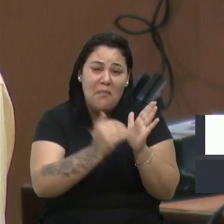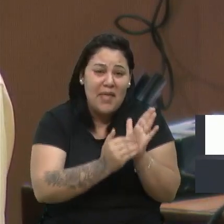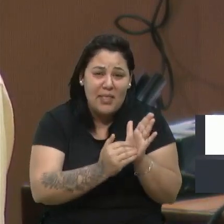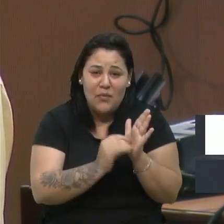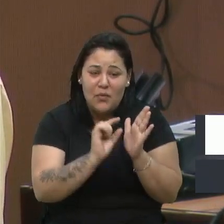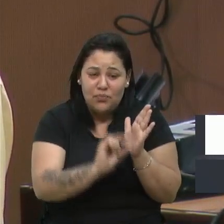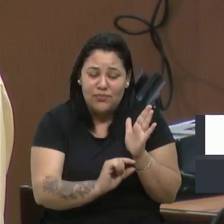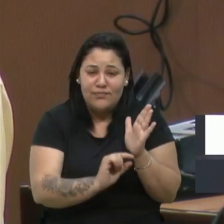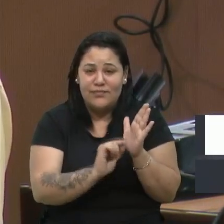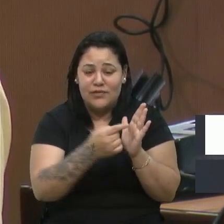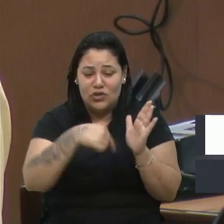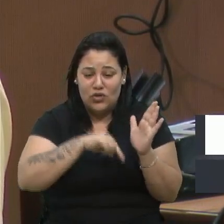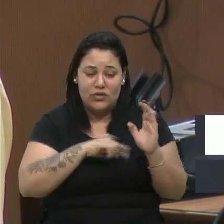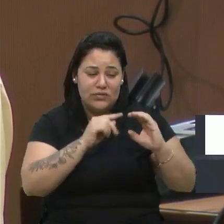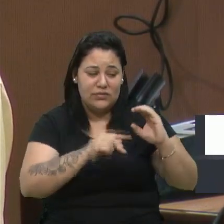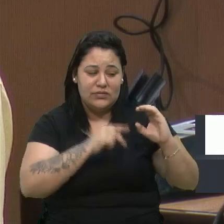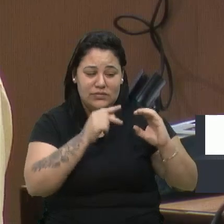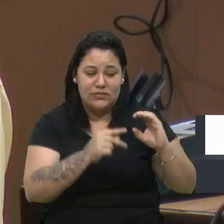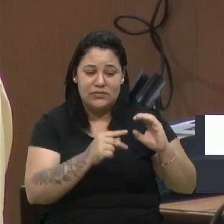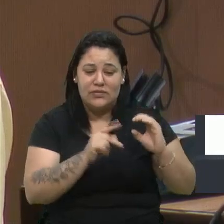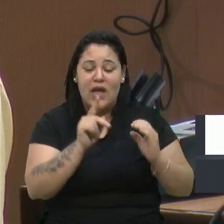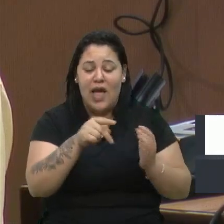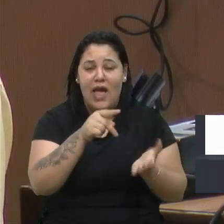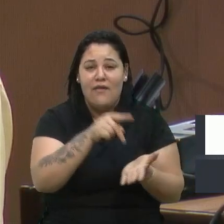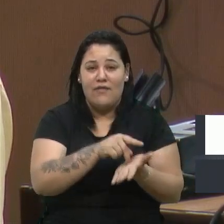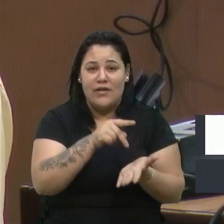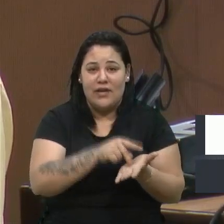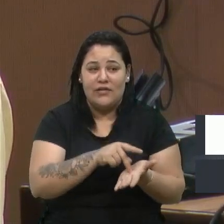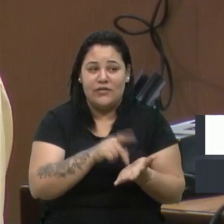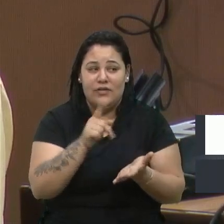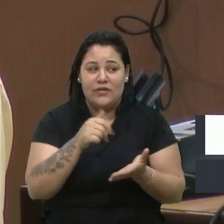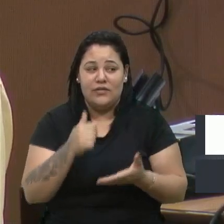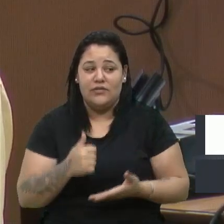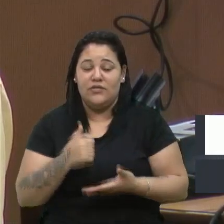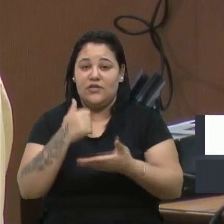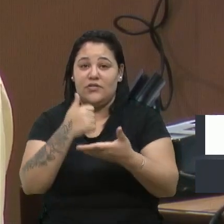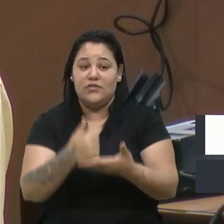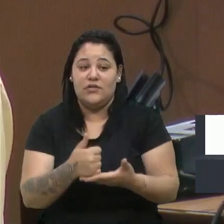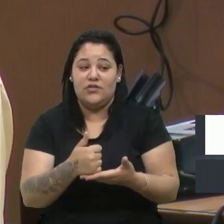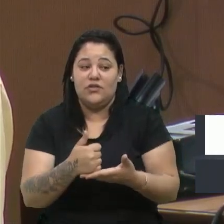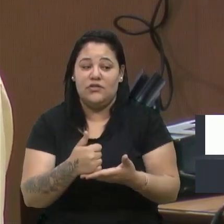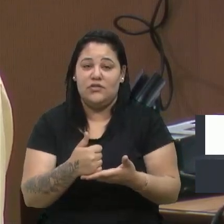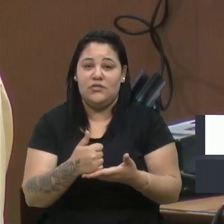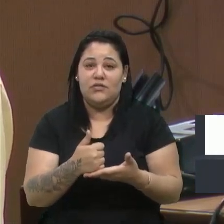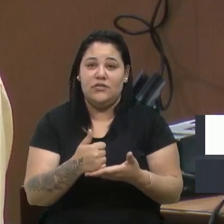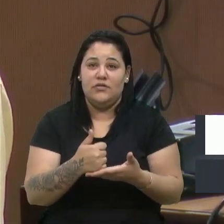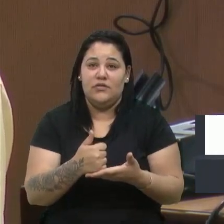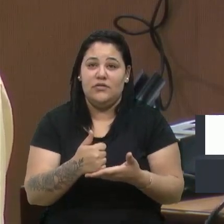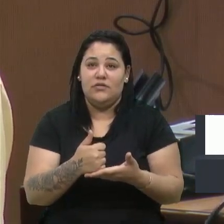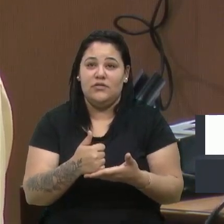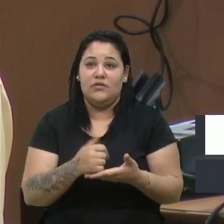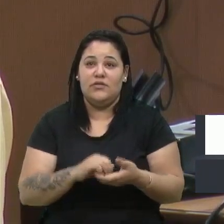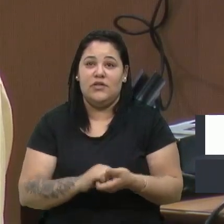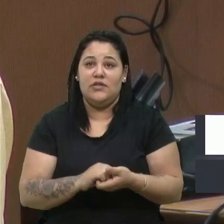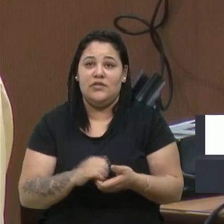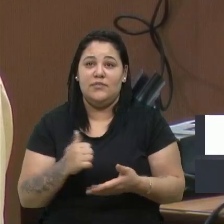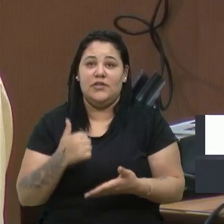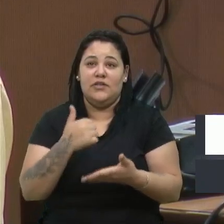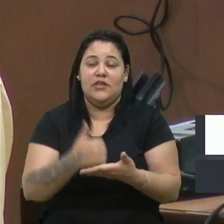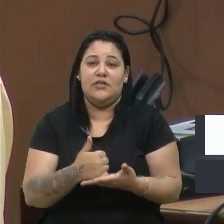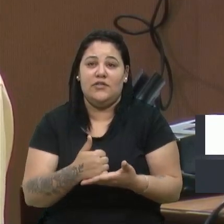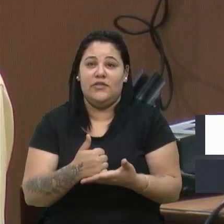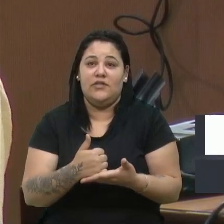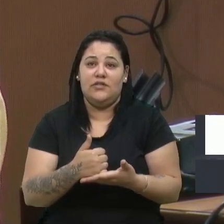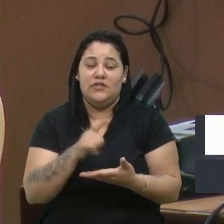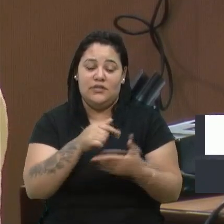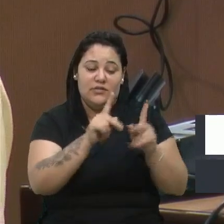fazendo aqui, né, é, de fato, apoiar e aprovar essa moção em favor destas pessoas que têm